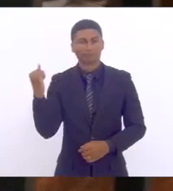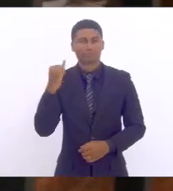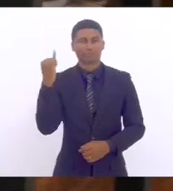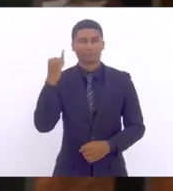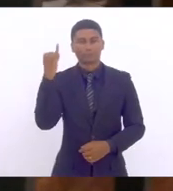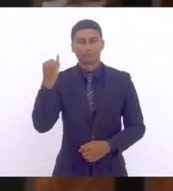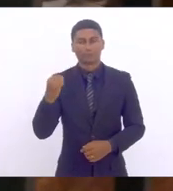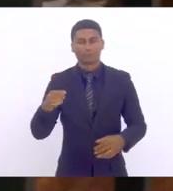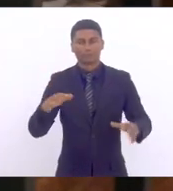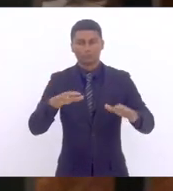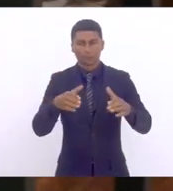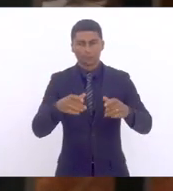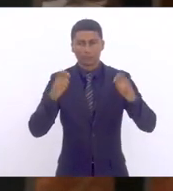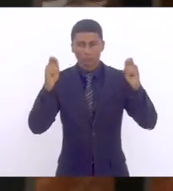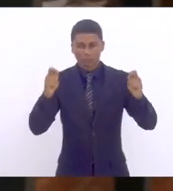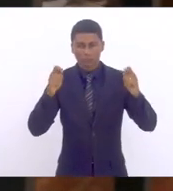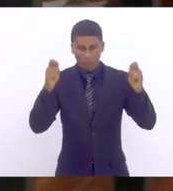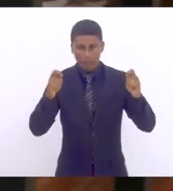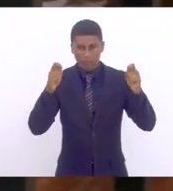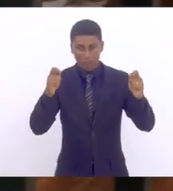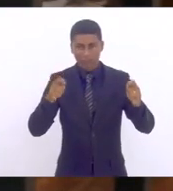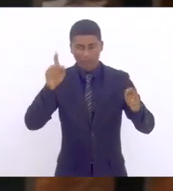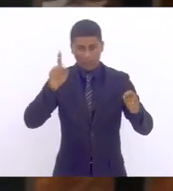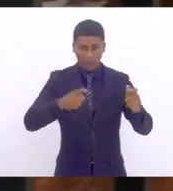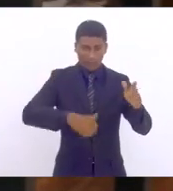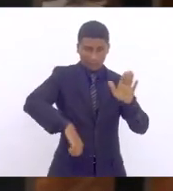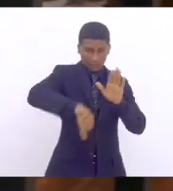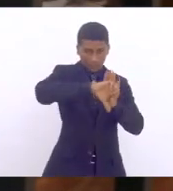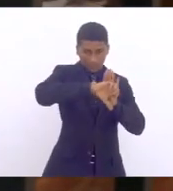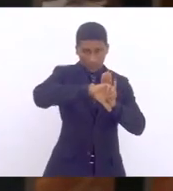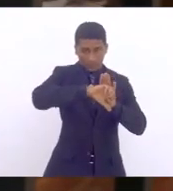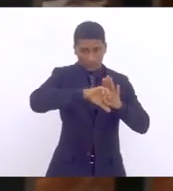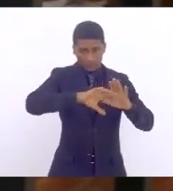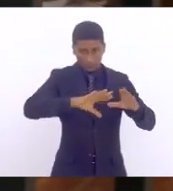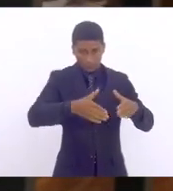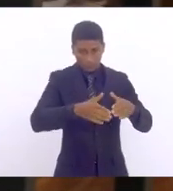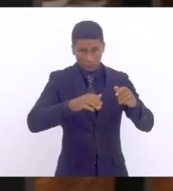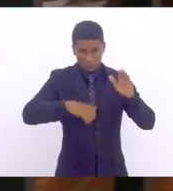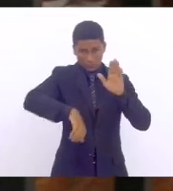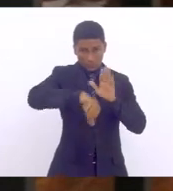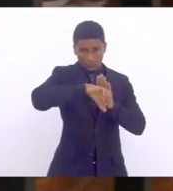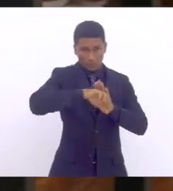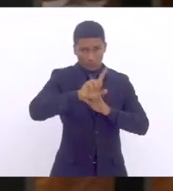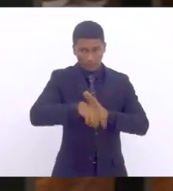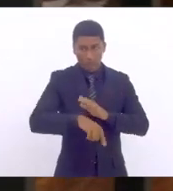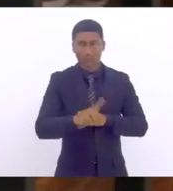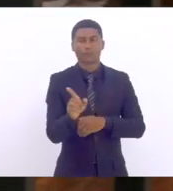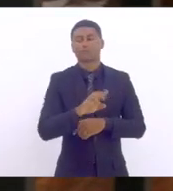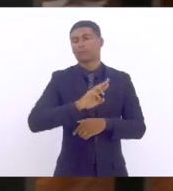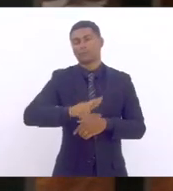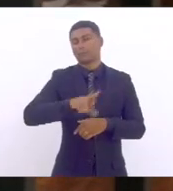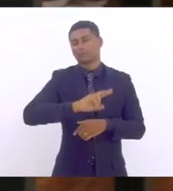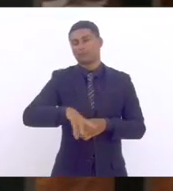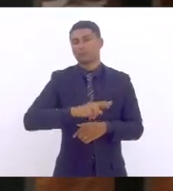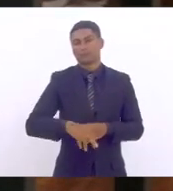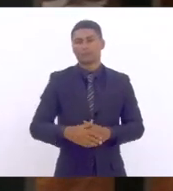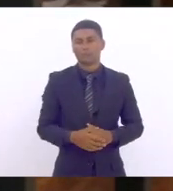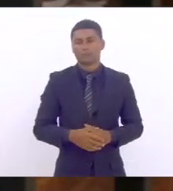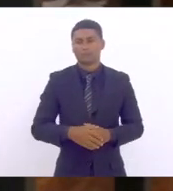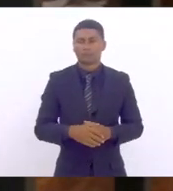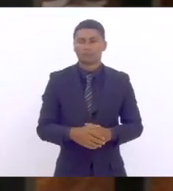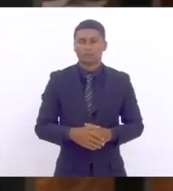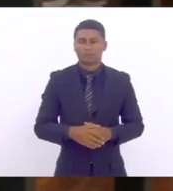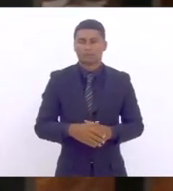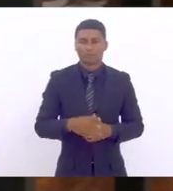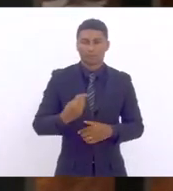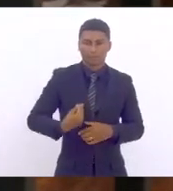torcidas organizadas não são crimes organizados. Não são organizações criminosas organizadas. Elas são